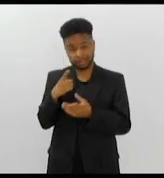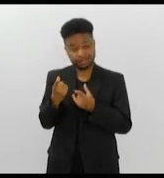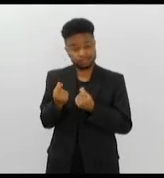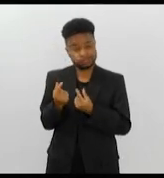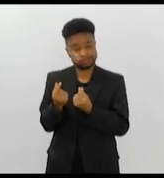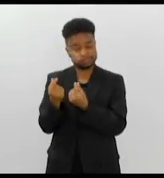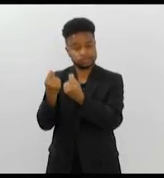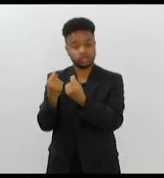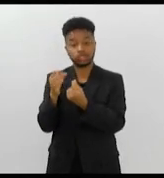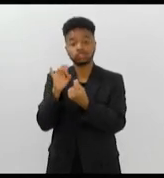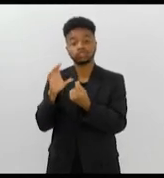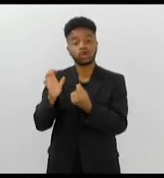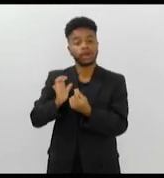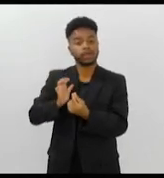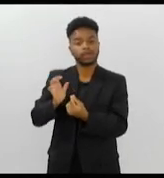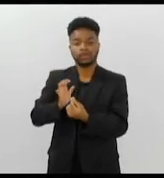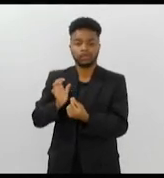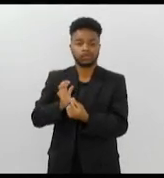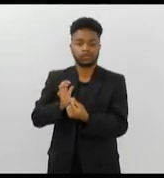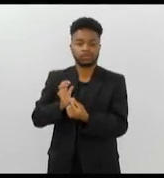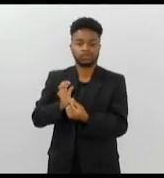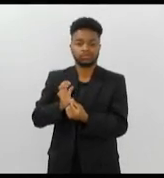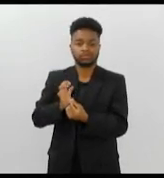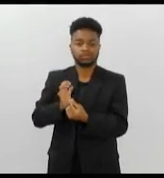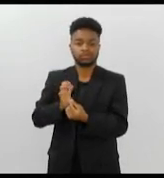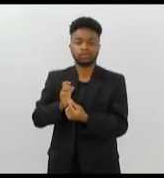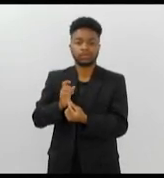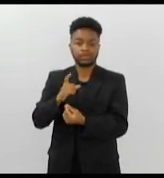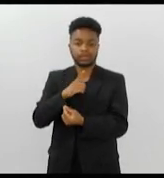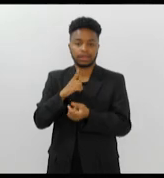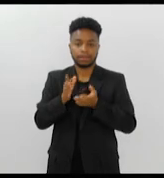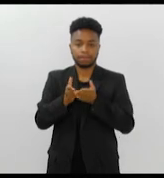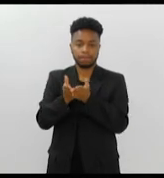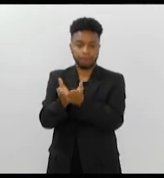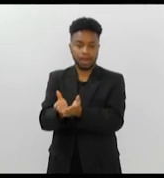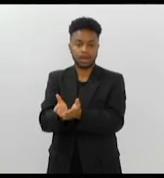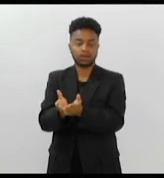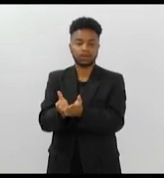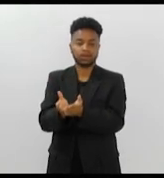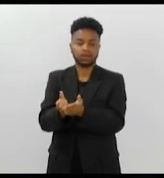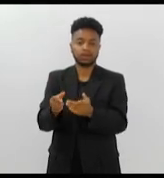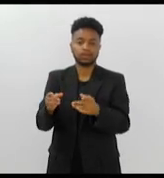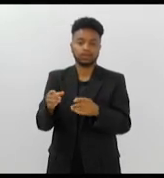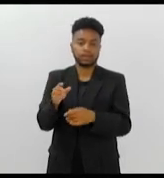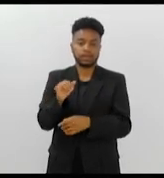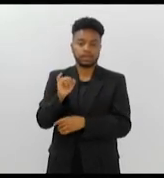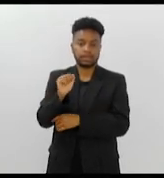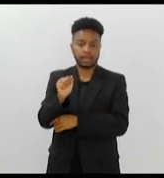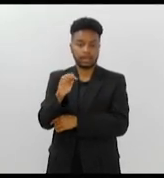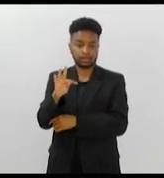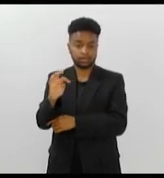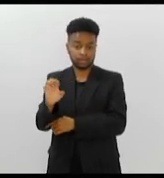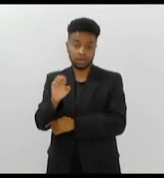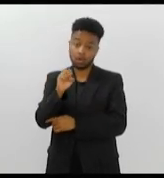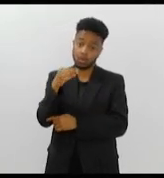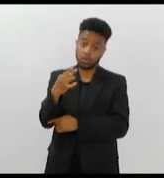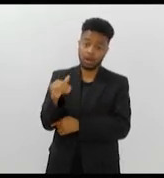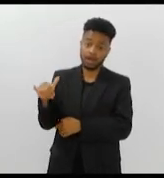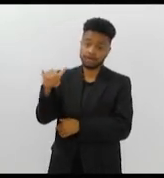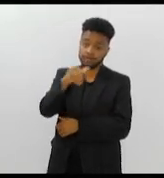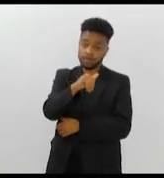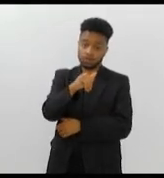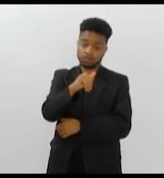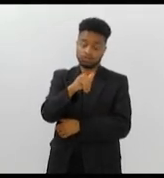é rico só rico tem embarcações iat ou aviões